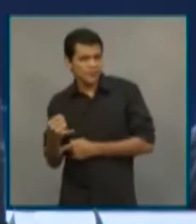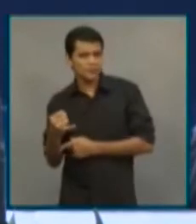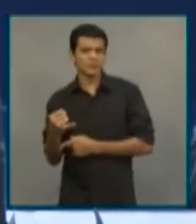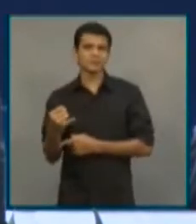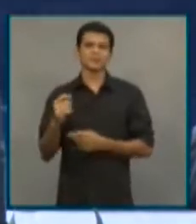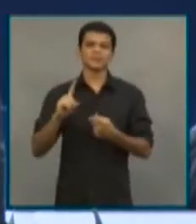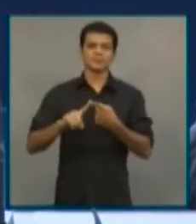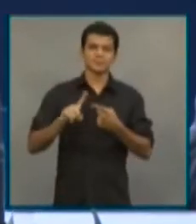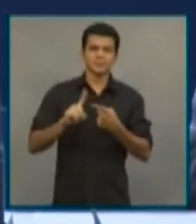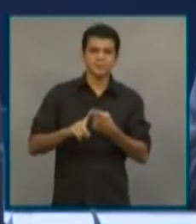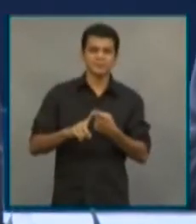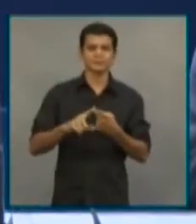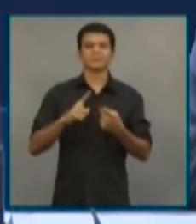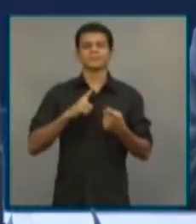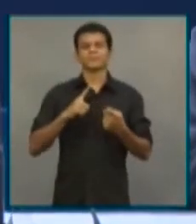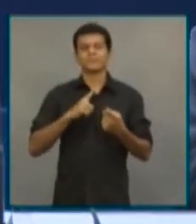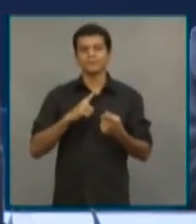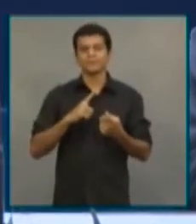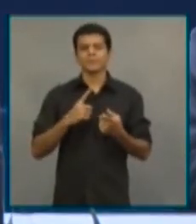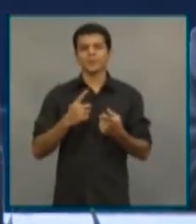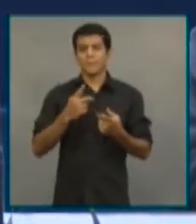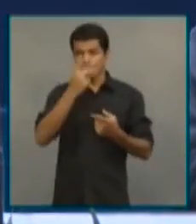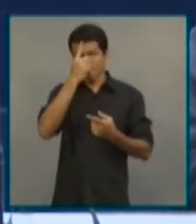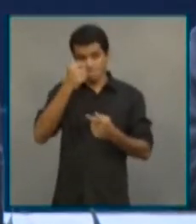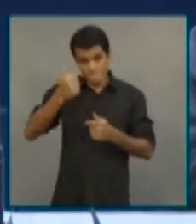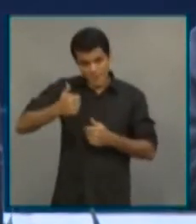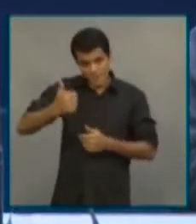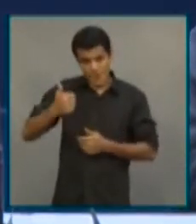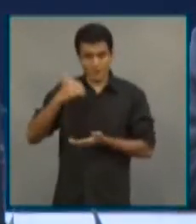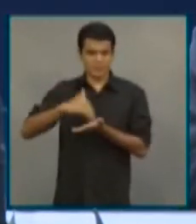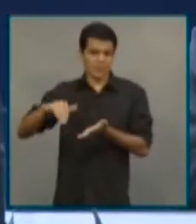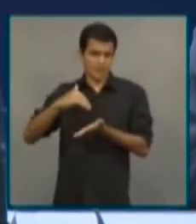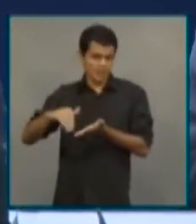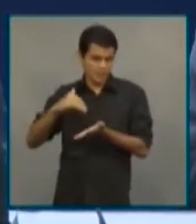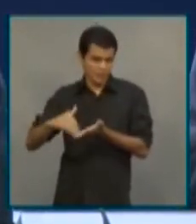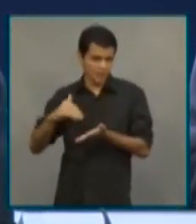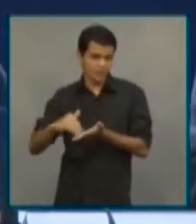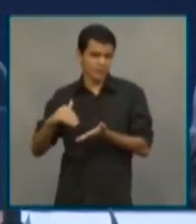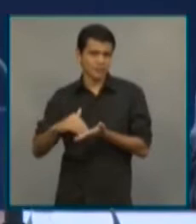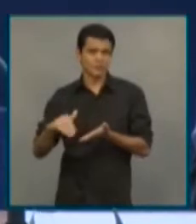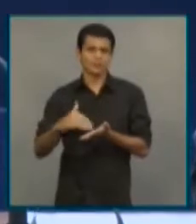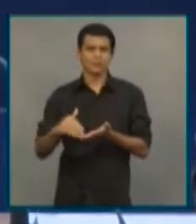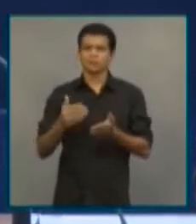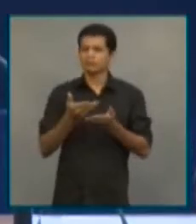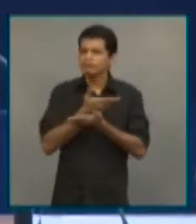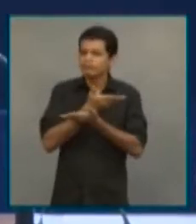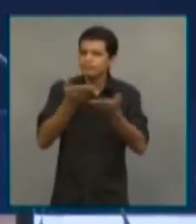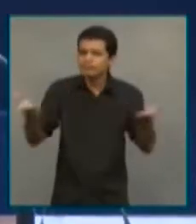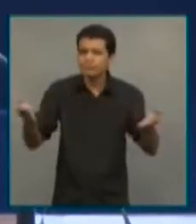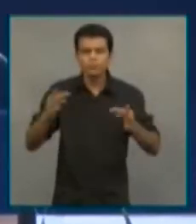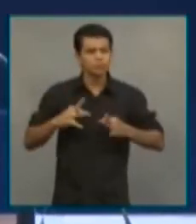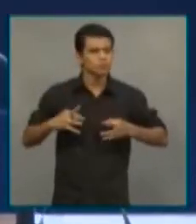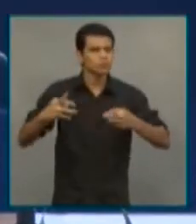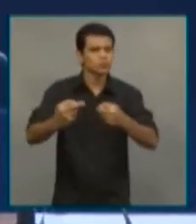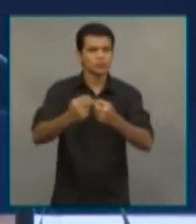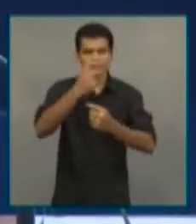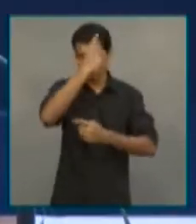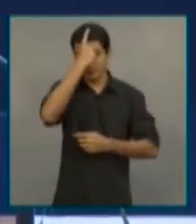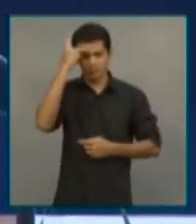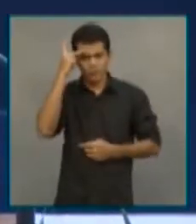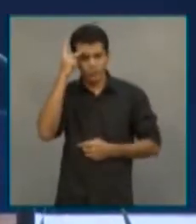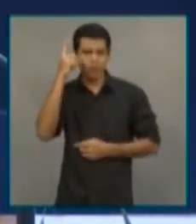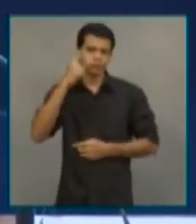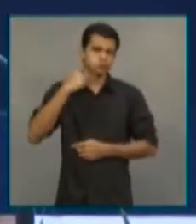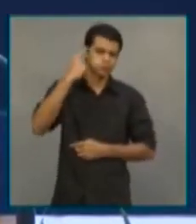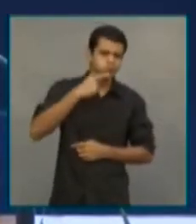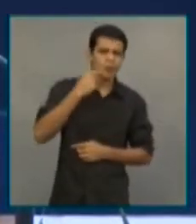também a Primeira Secretaria, e dizer a todos os senhores e senhoras, advogados ou não,